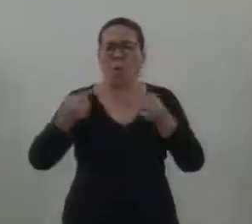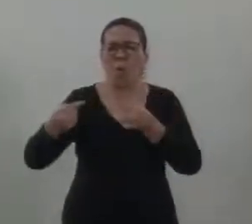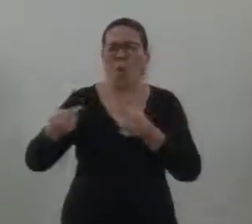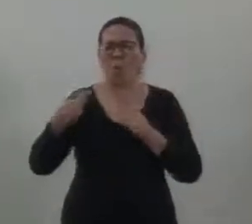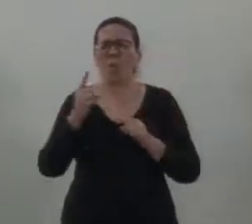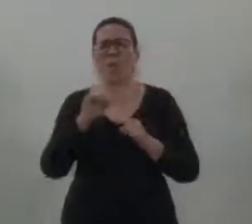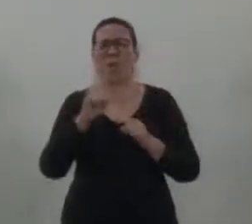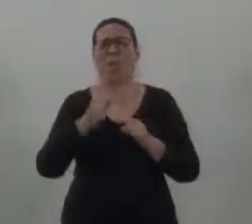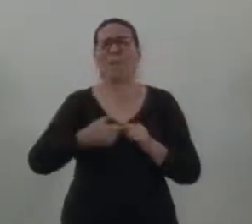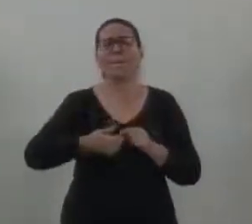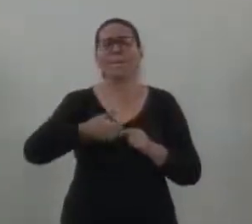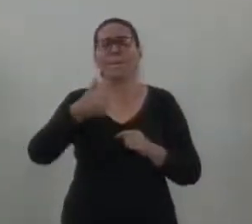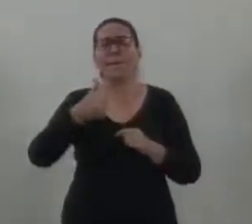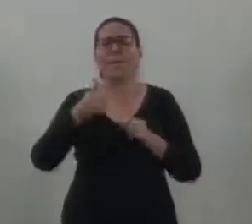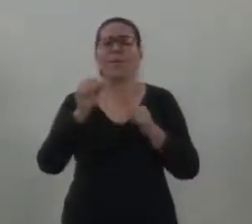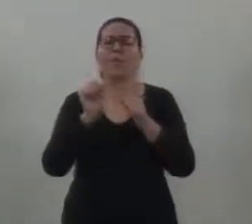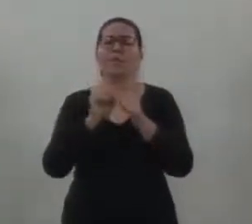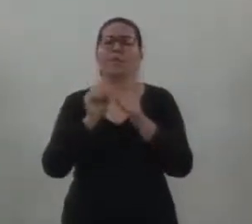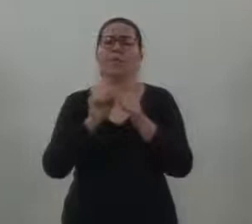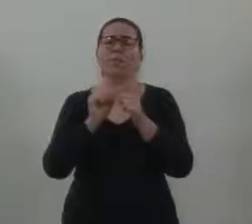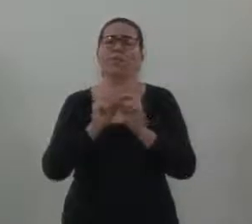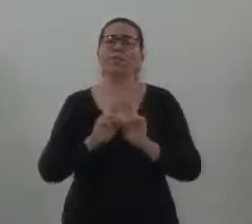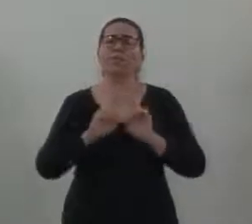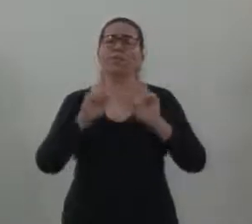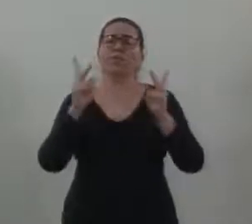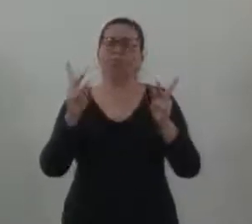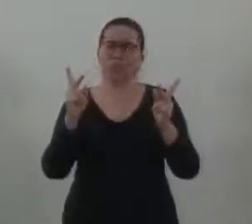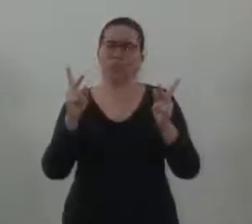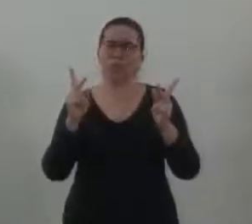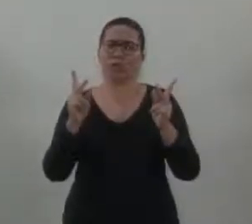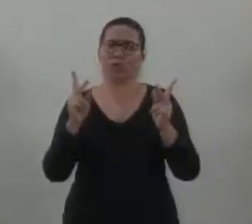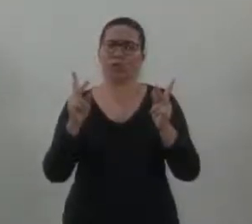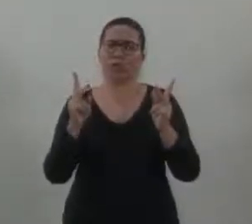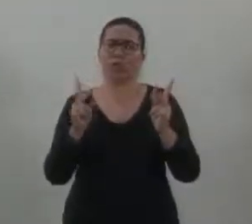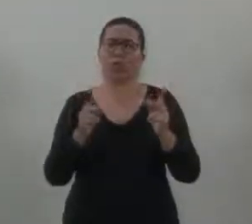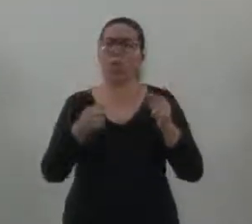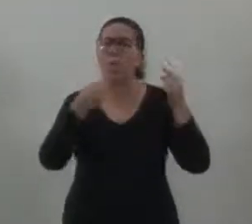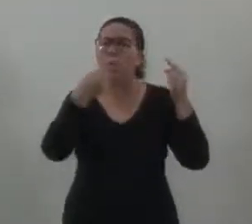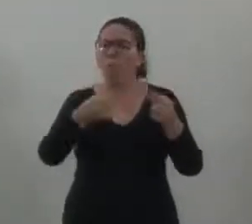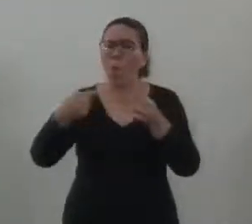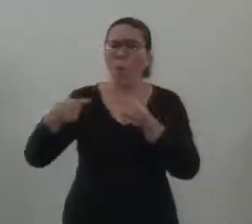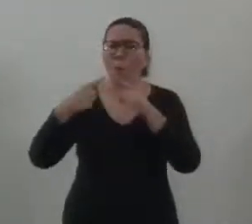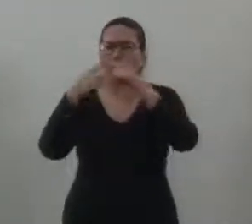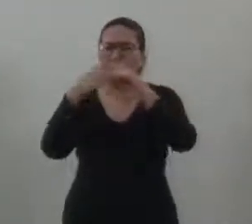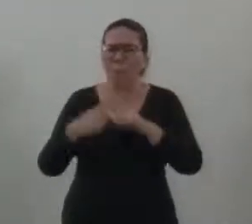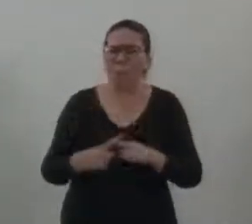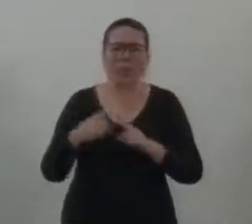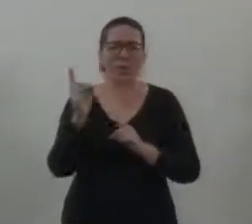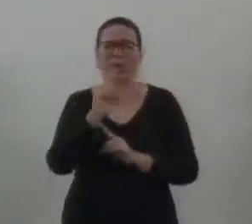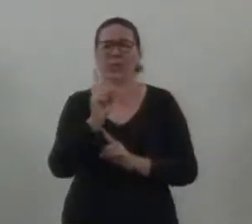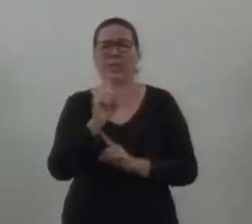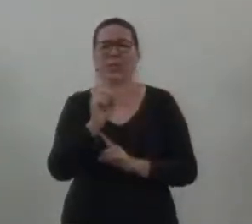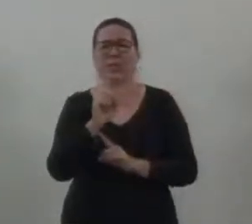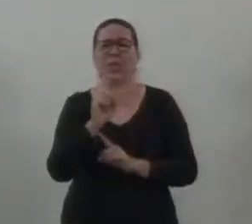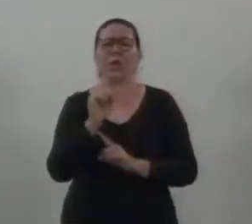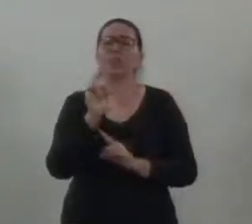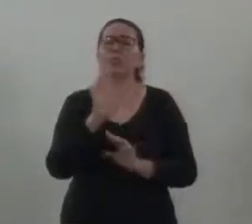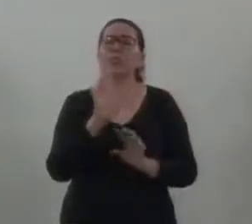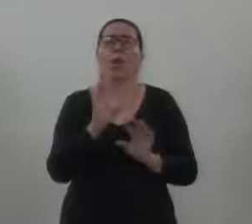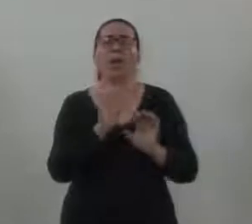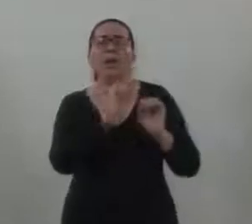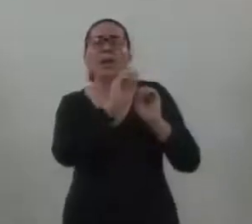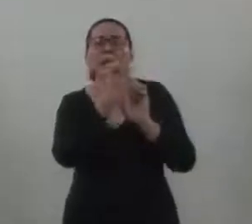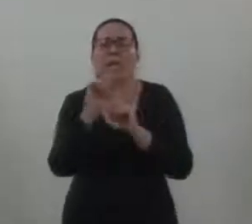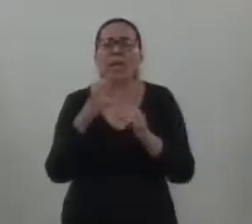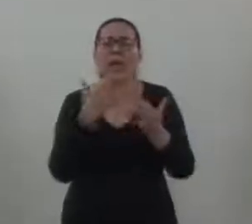final do ano para que o FESTEVI seja diferente? Ele não tenha competição, mas que tenha o ensinamento, que